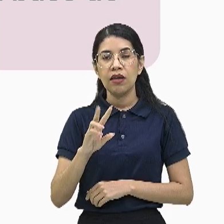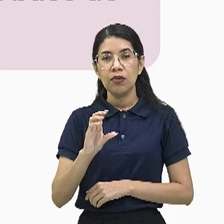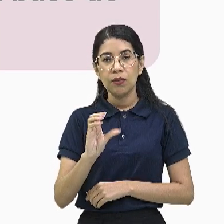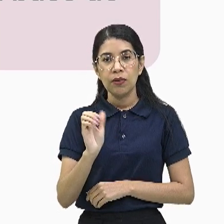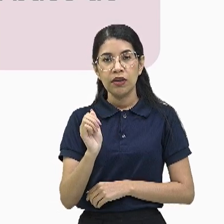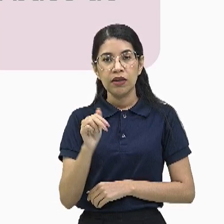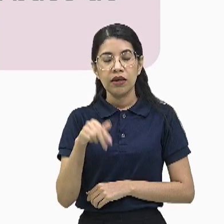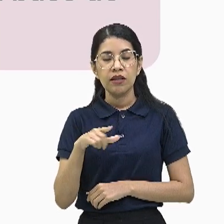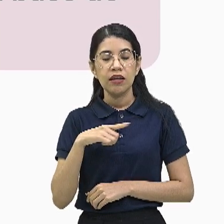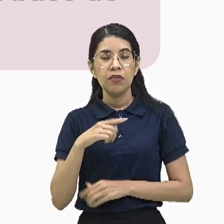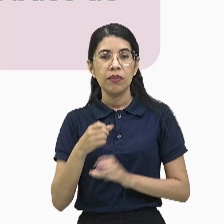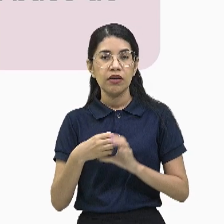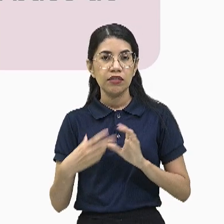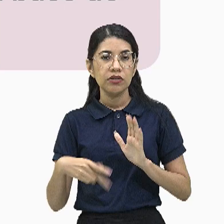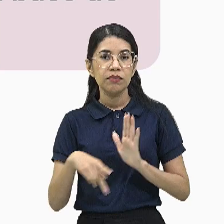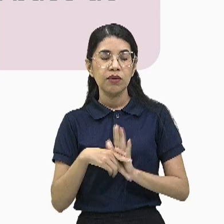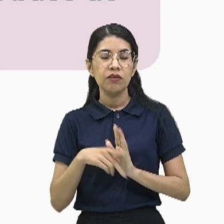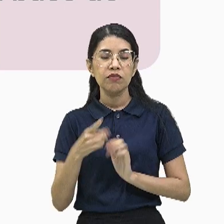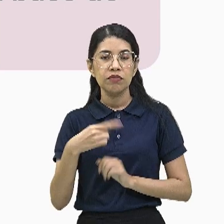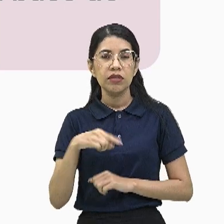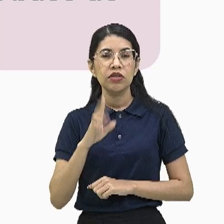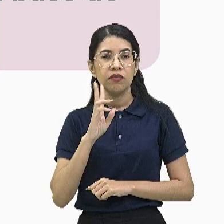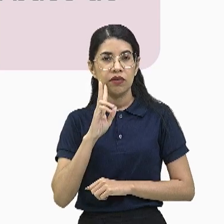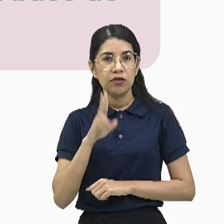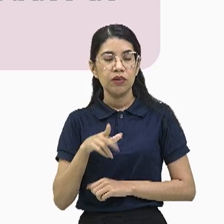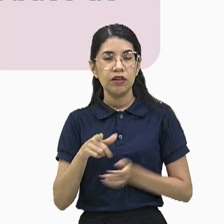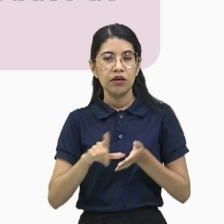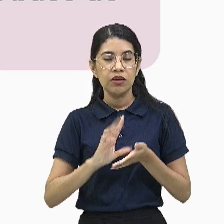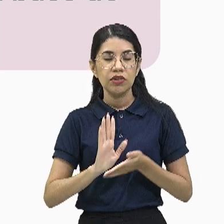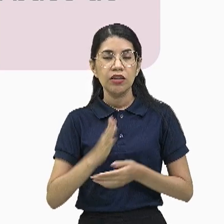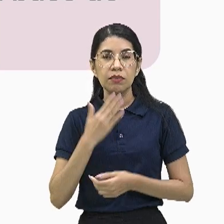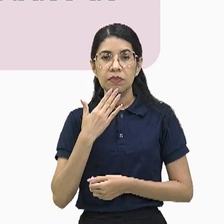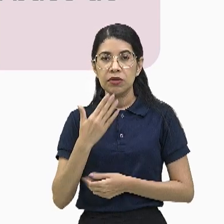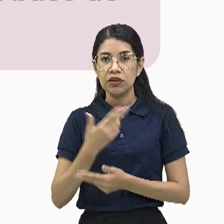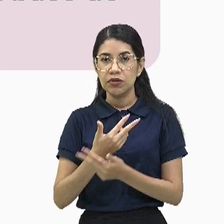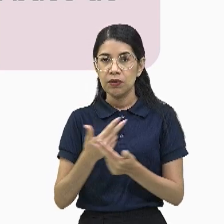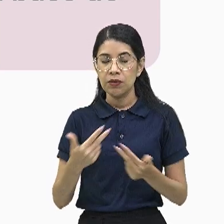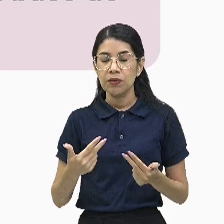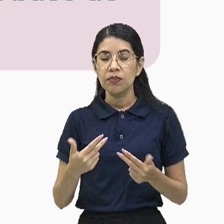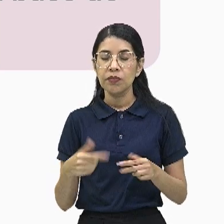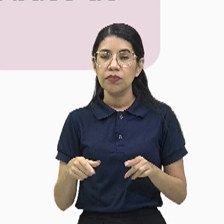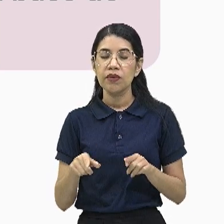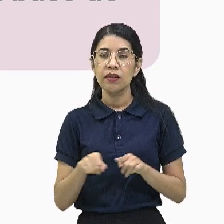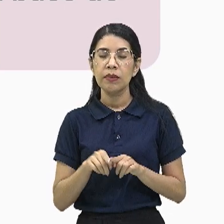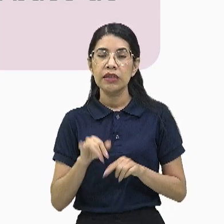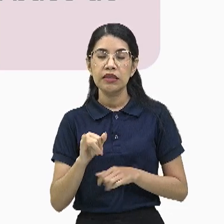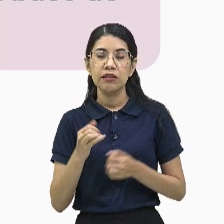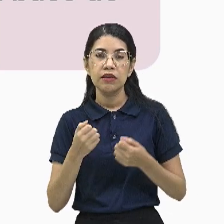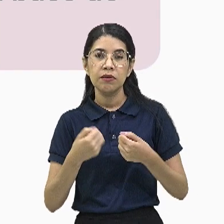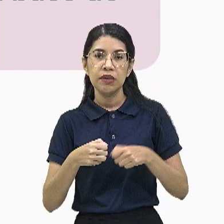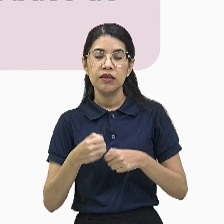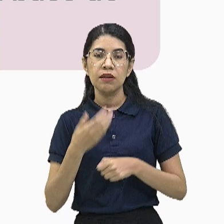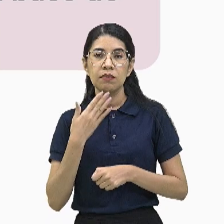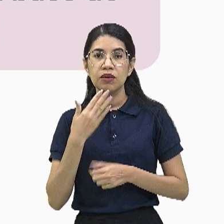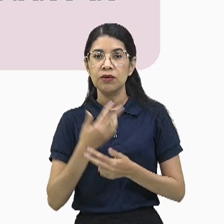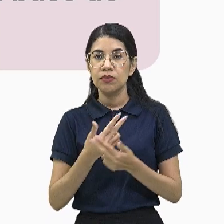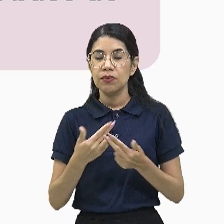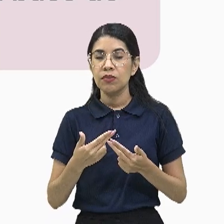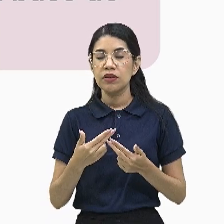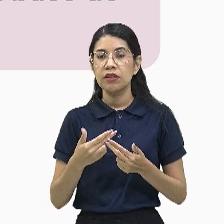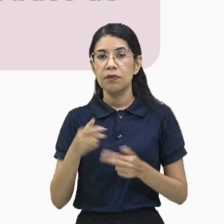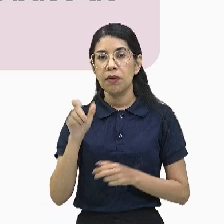algumas características. A primeira que vocês viram foi para pedidos. Daí que se eu precisar pedir algo para